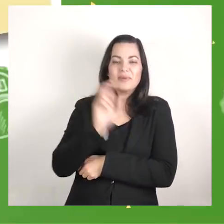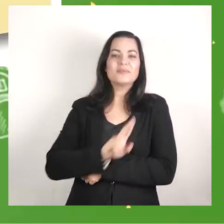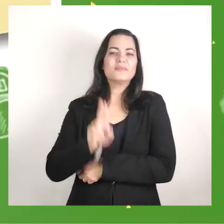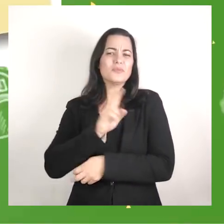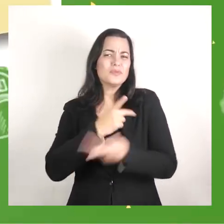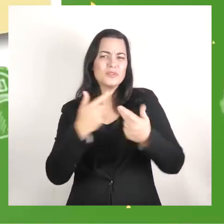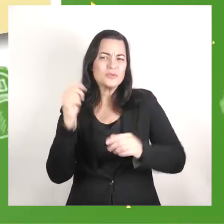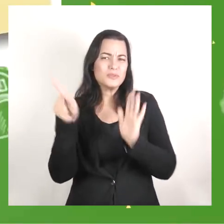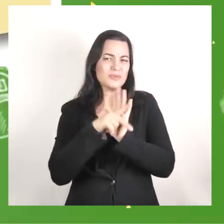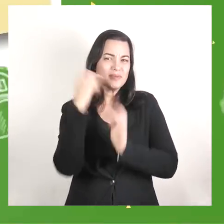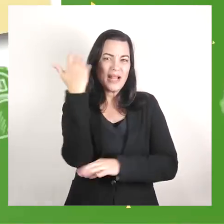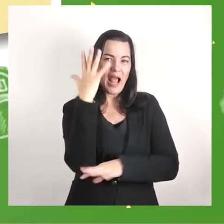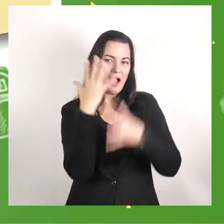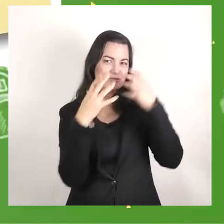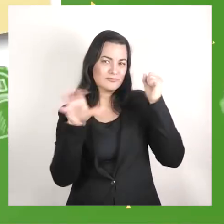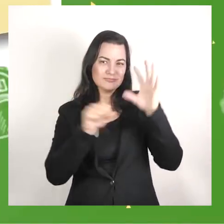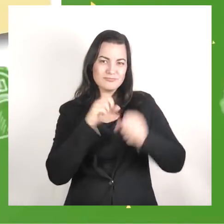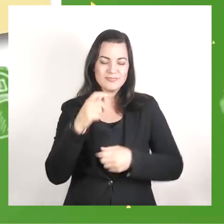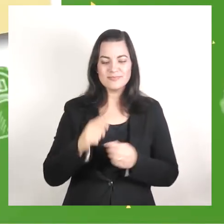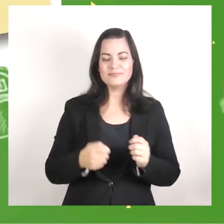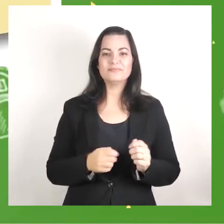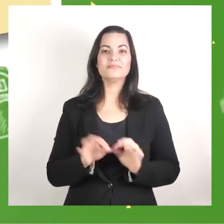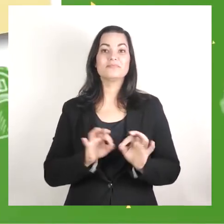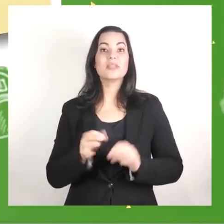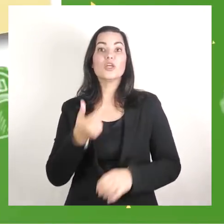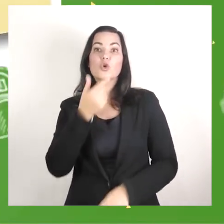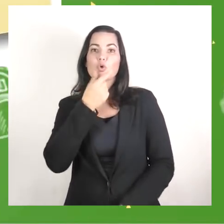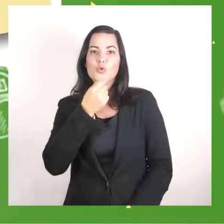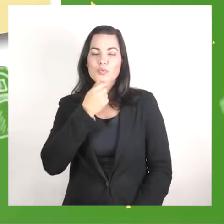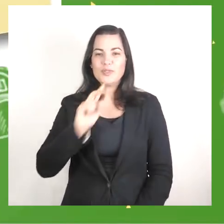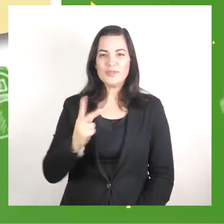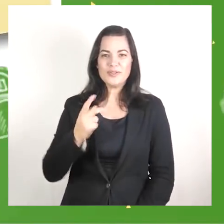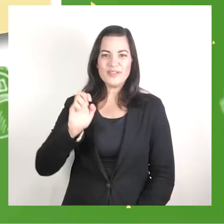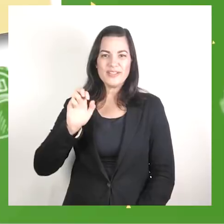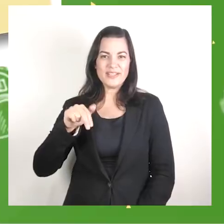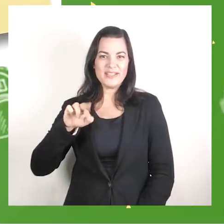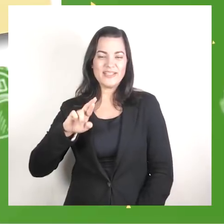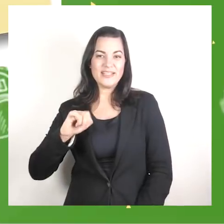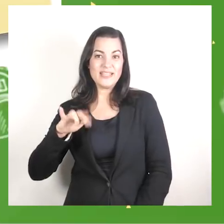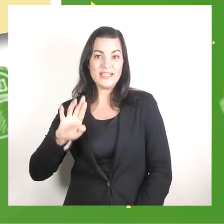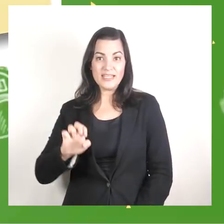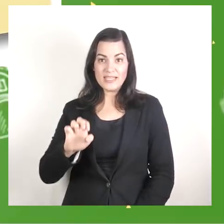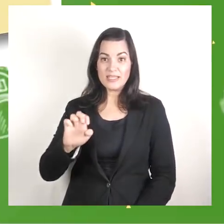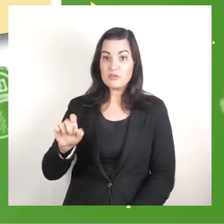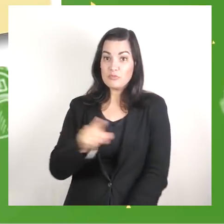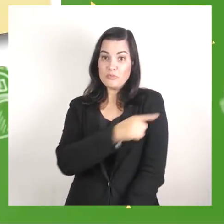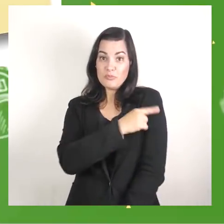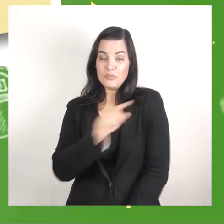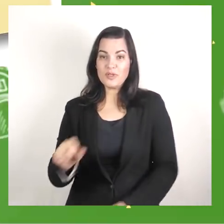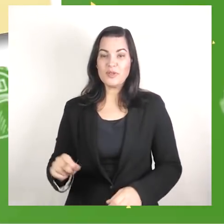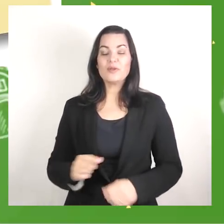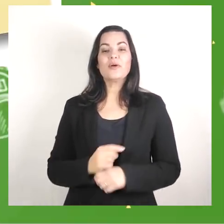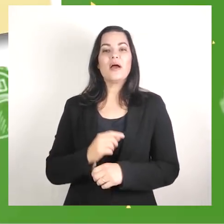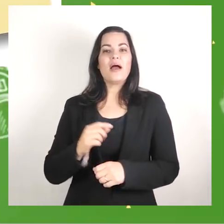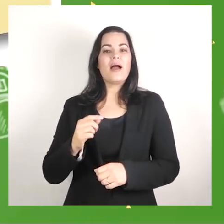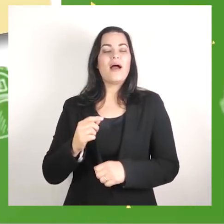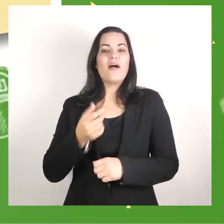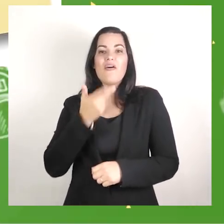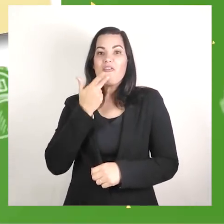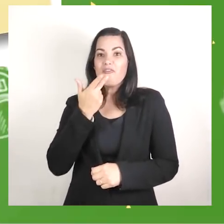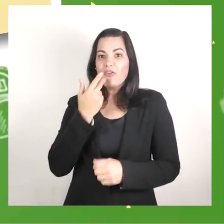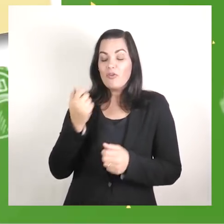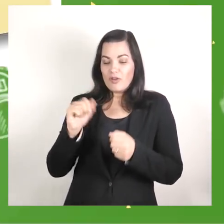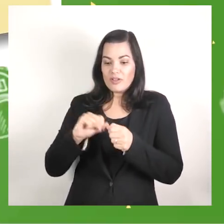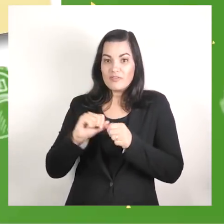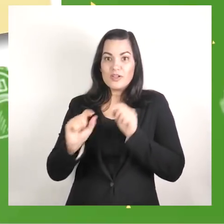Henrique Alves, da Escola Isolina Alves, do 1º ano, disse que faria um sinal gráfico, penduraria uma peça